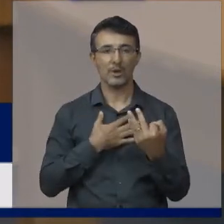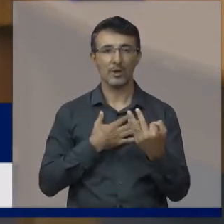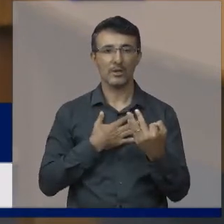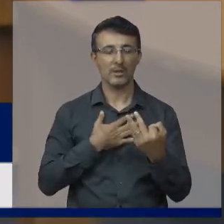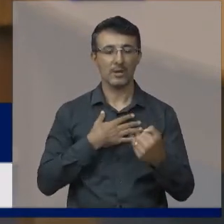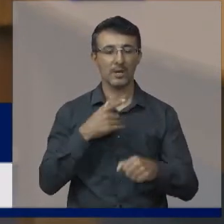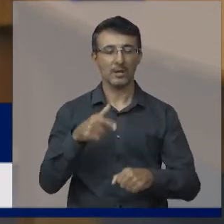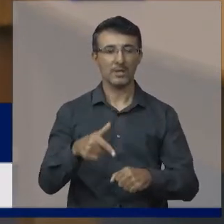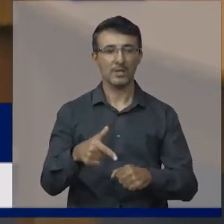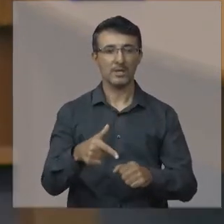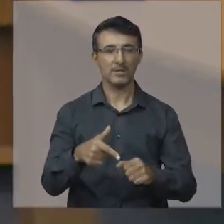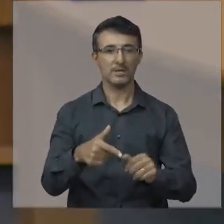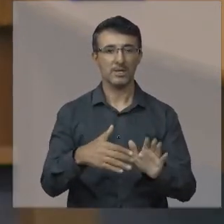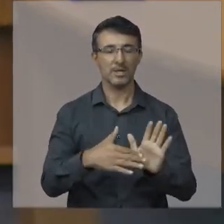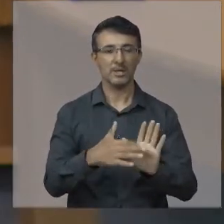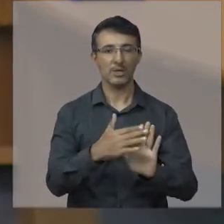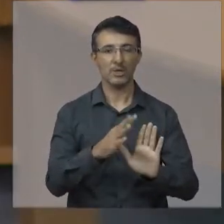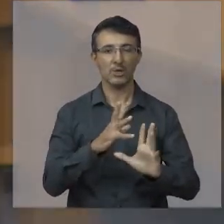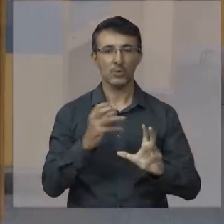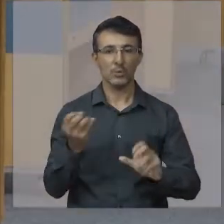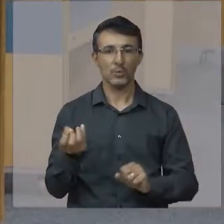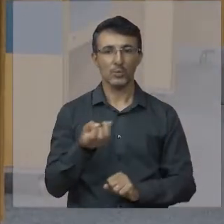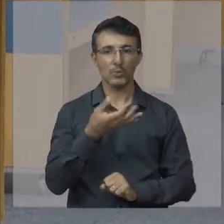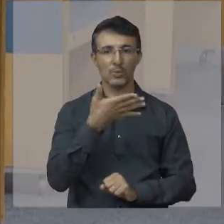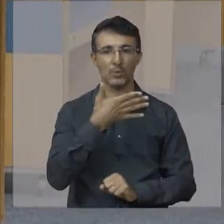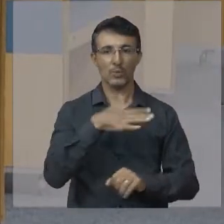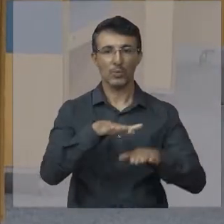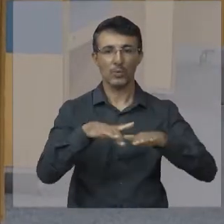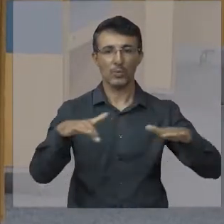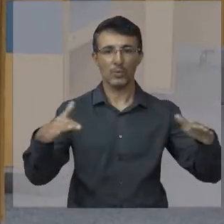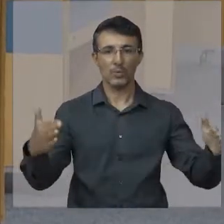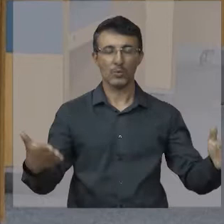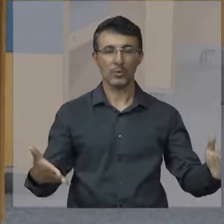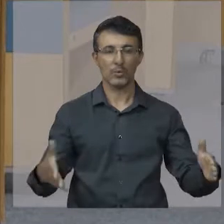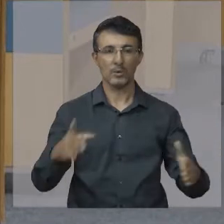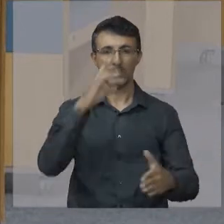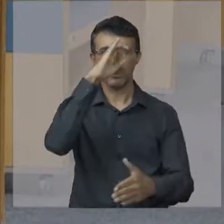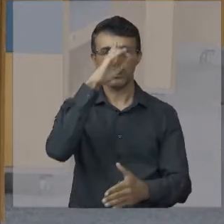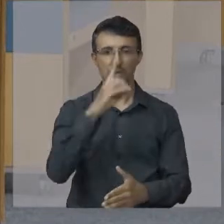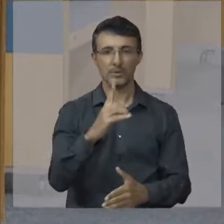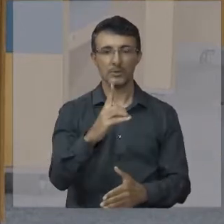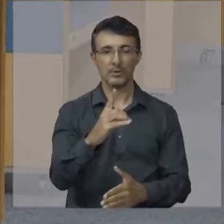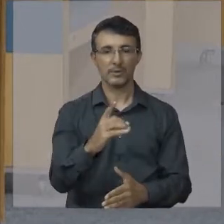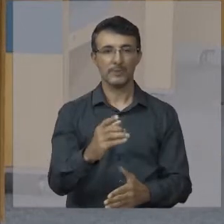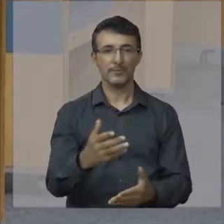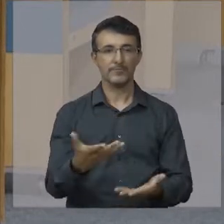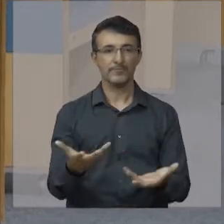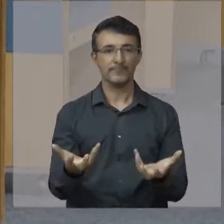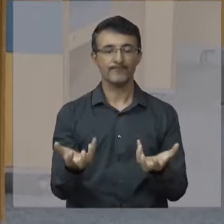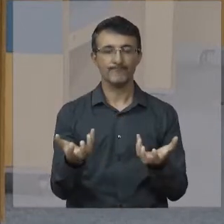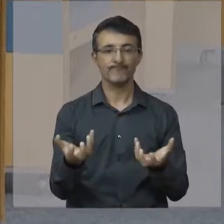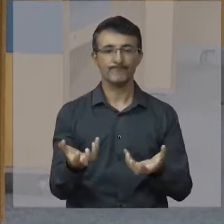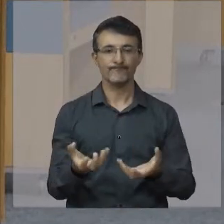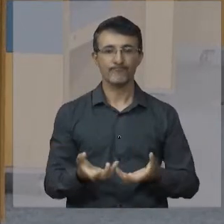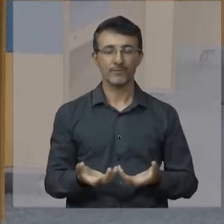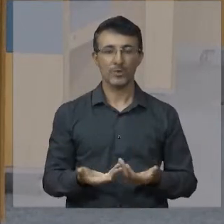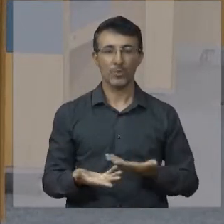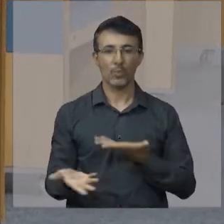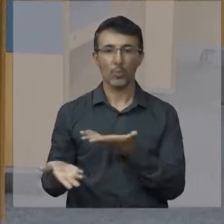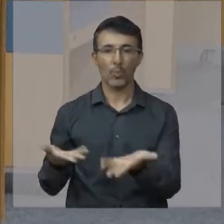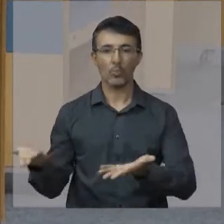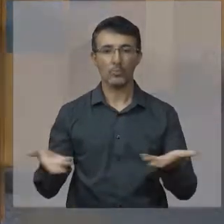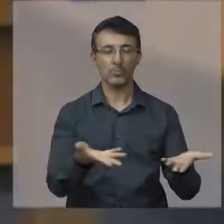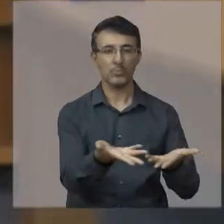sessão da nova mesa diretora. E quero compartilhar com os colegas vereadores que, para